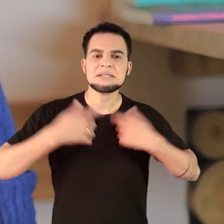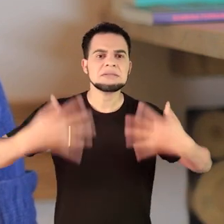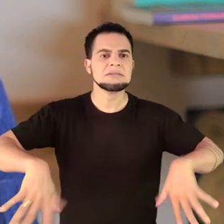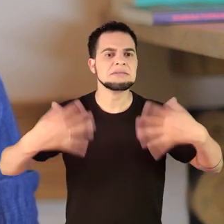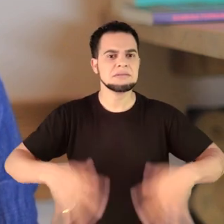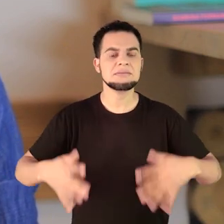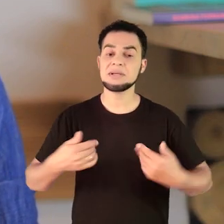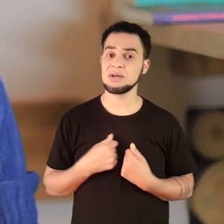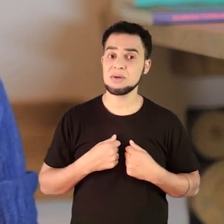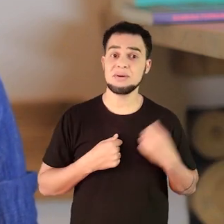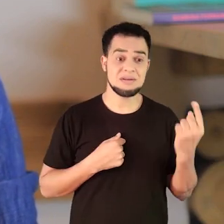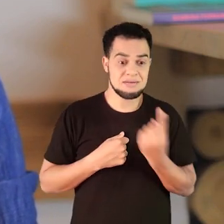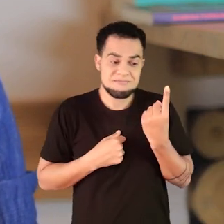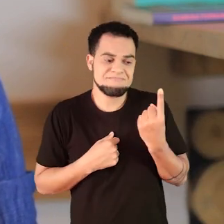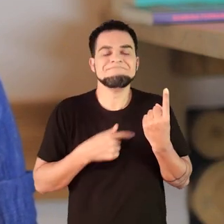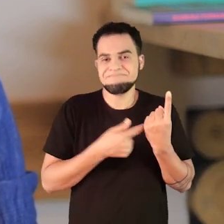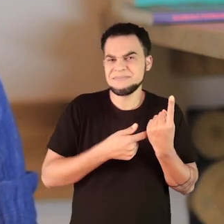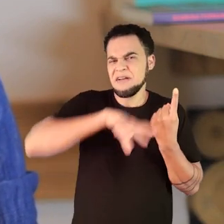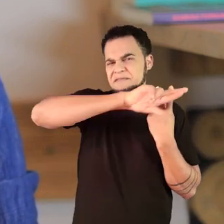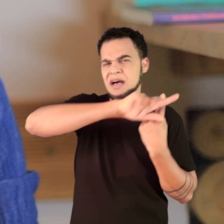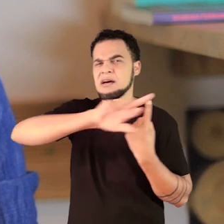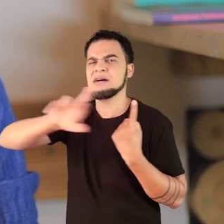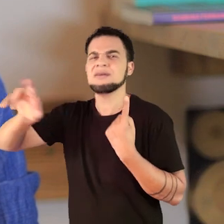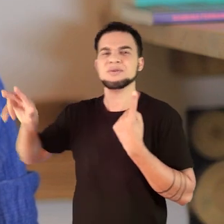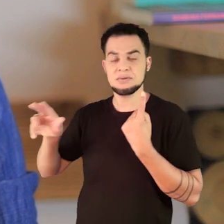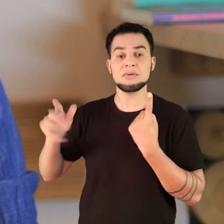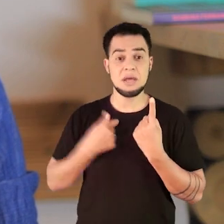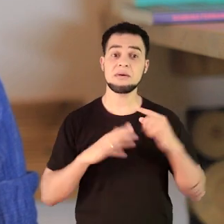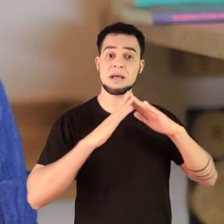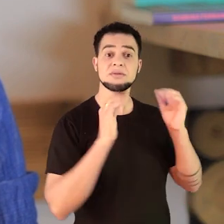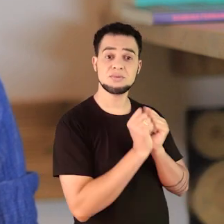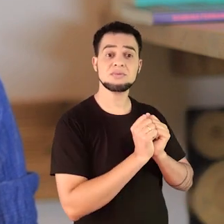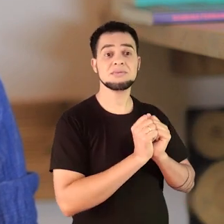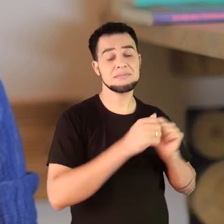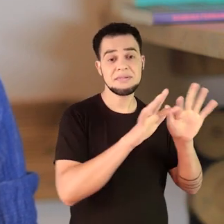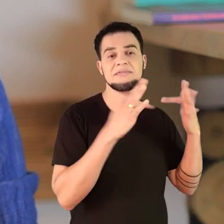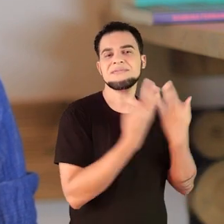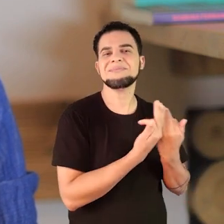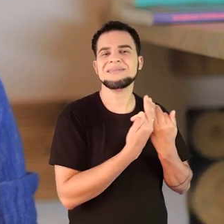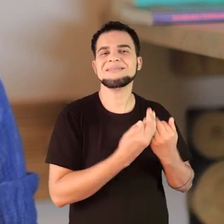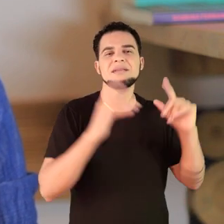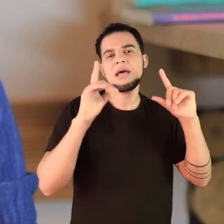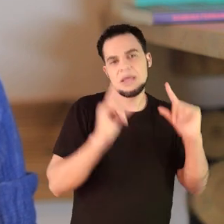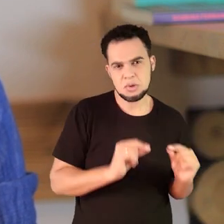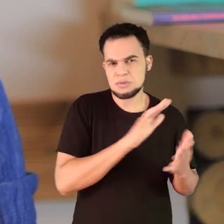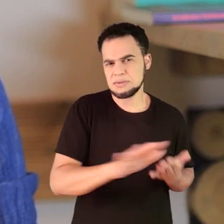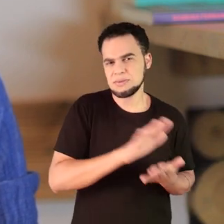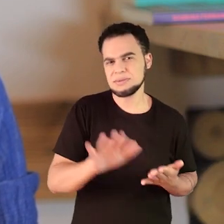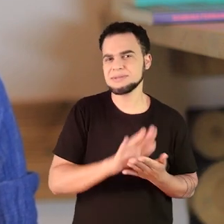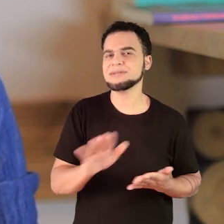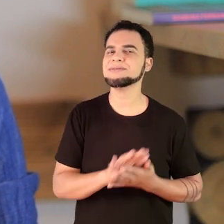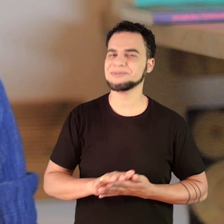desespero. Sou um caso isolado em meio a tantos outros, pois ainda moro com meus pais e isso reduz bastante as